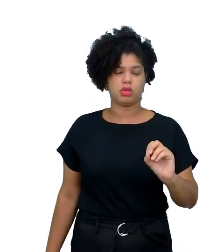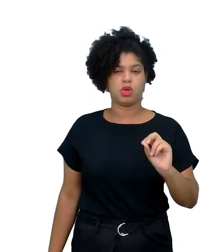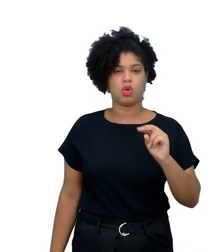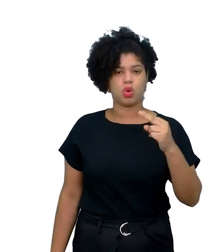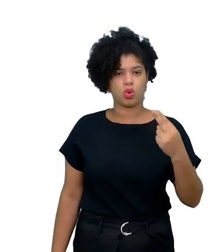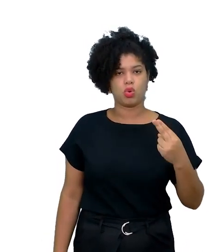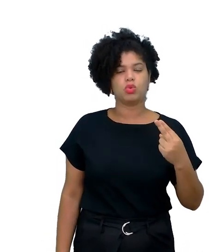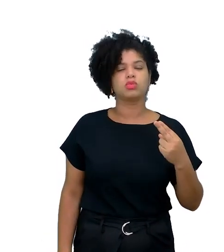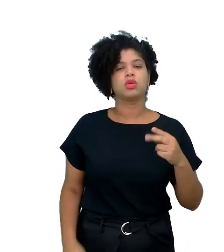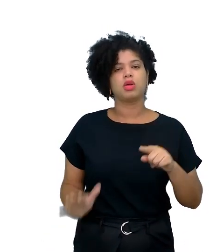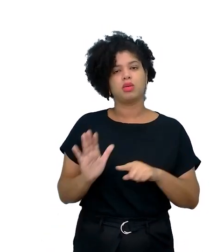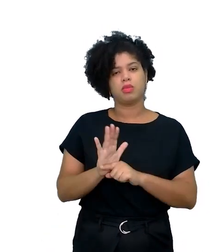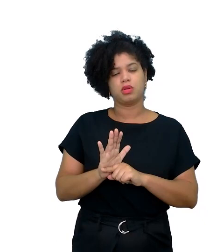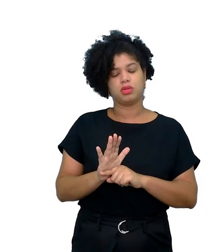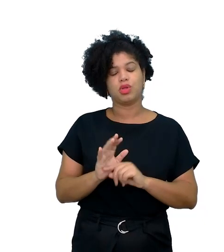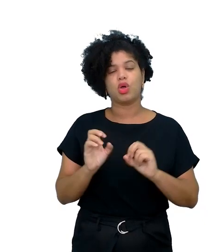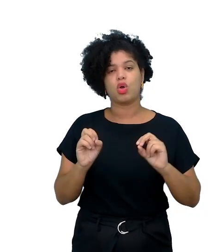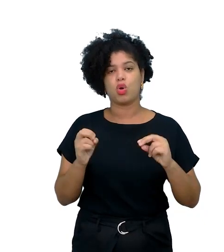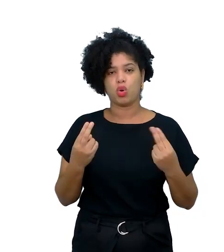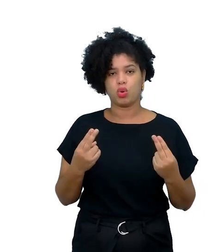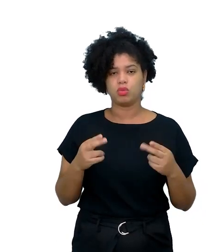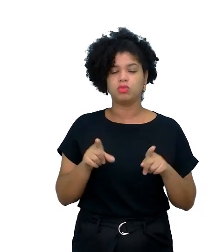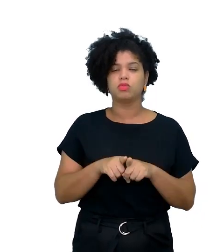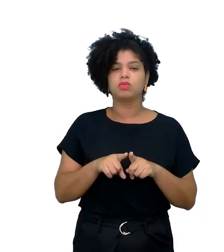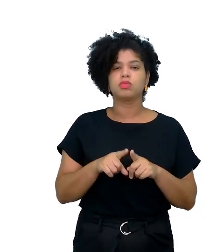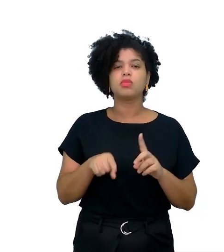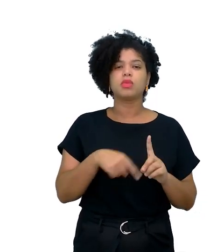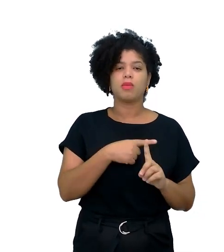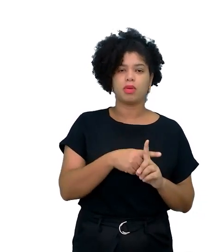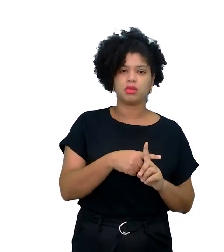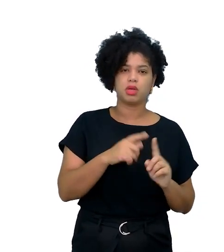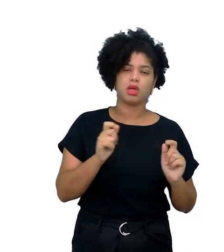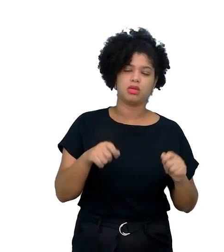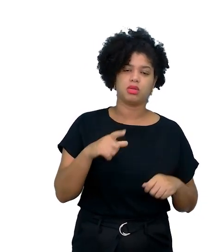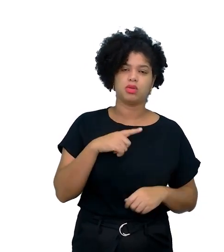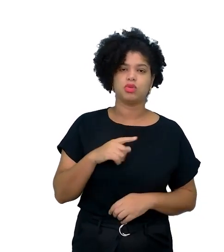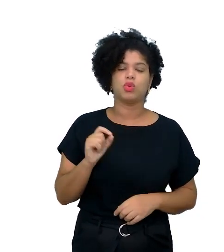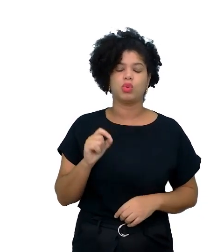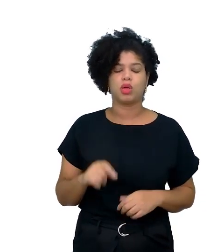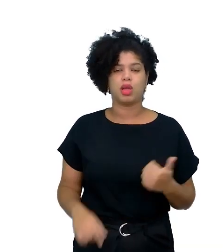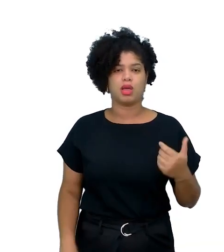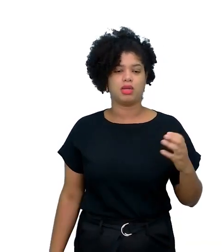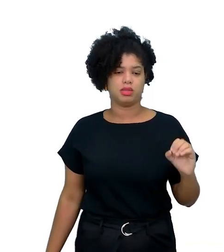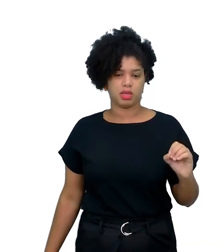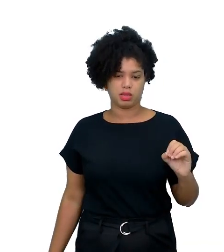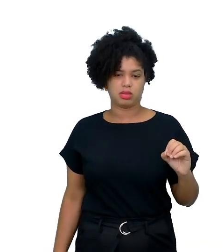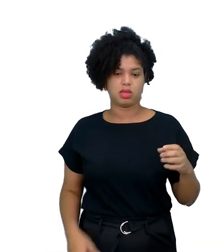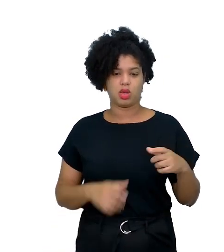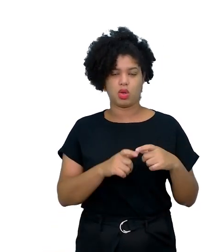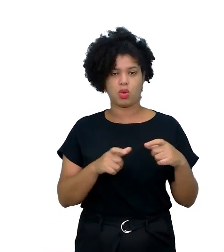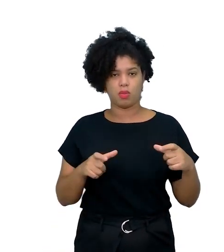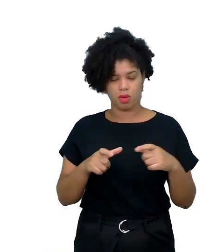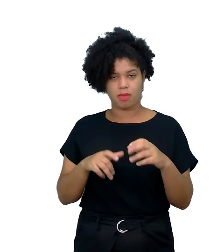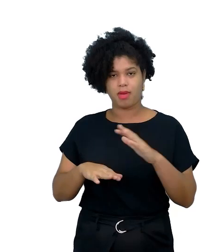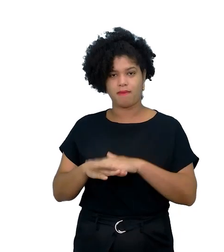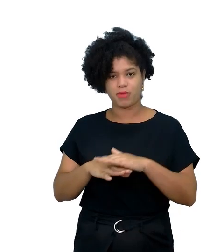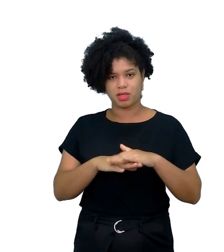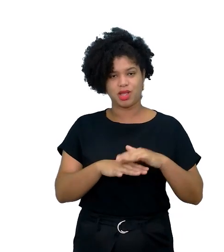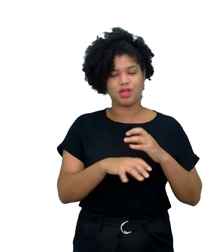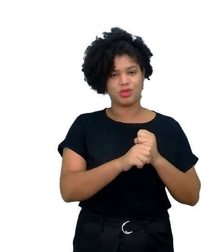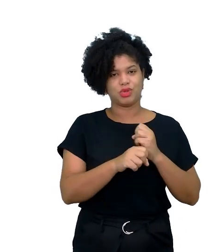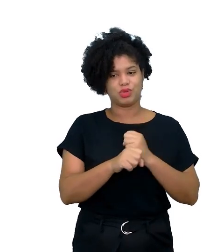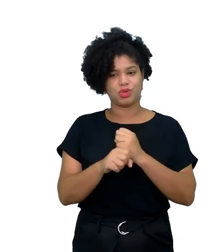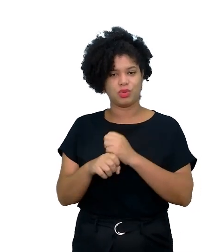essa subtração, ou também cabe uma adição. No caso de 10 figurinhas, eu ir fazendo uma